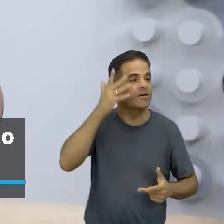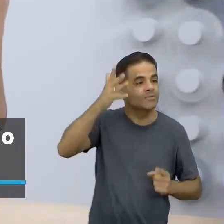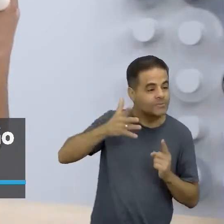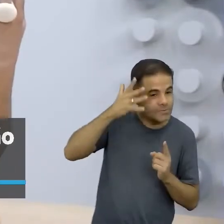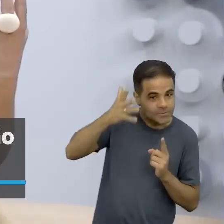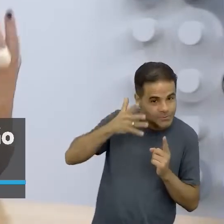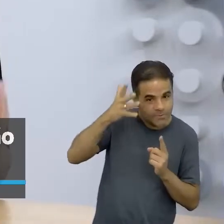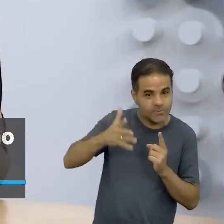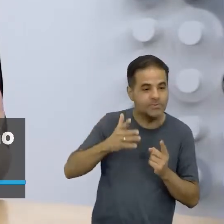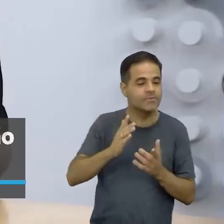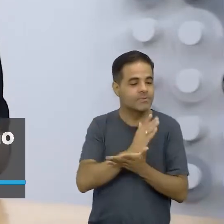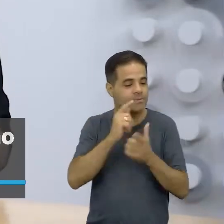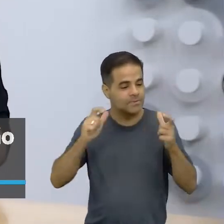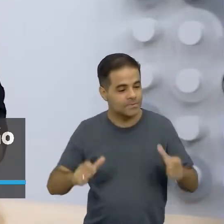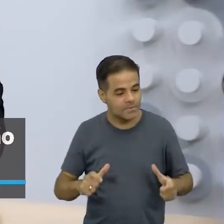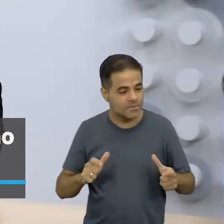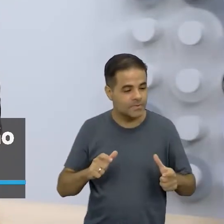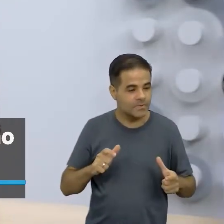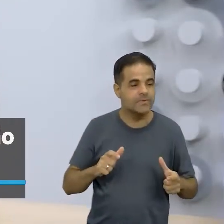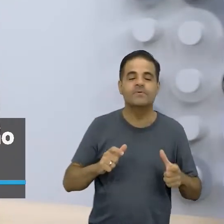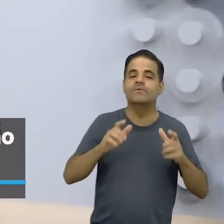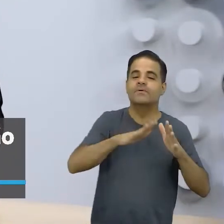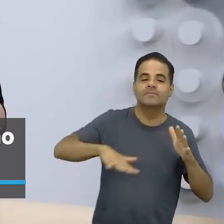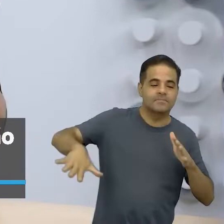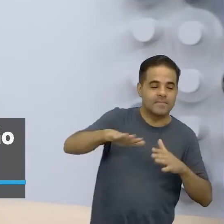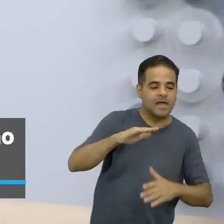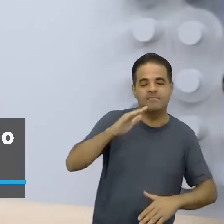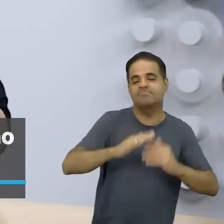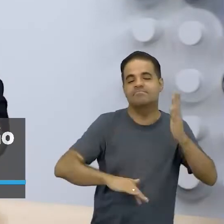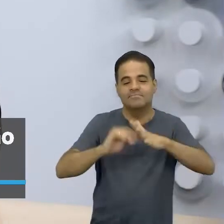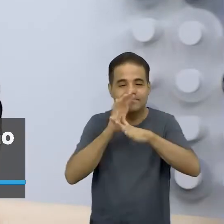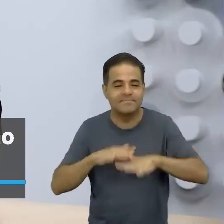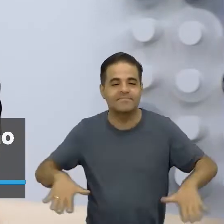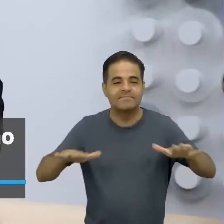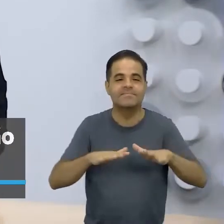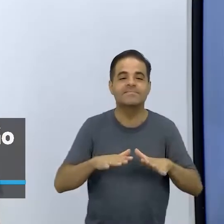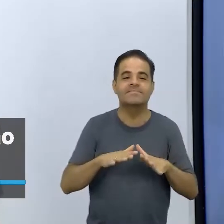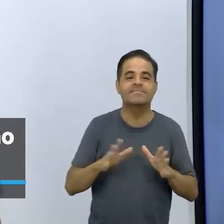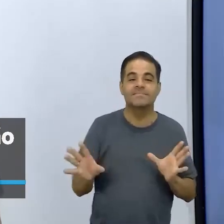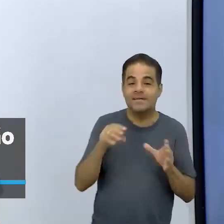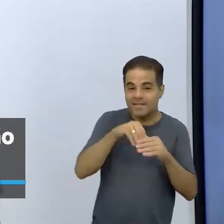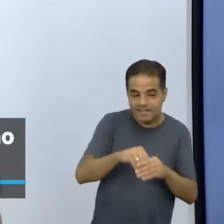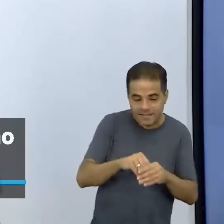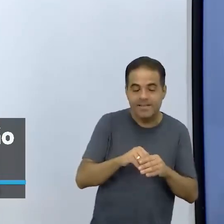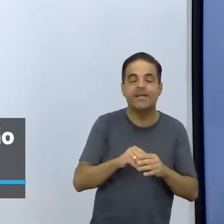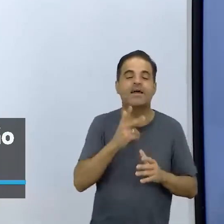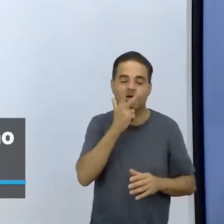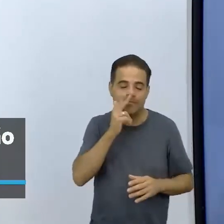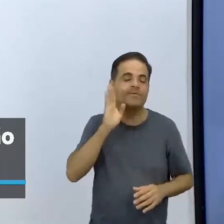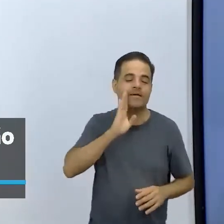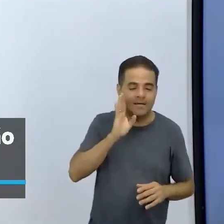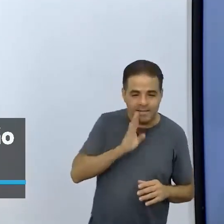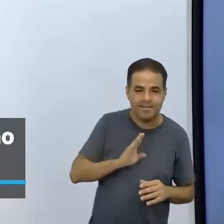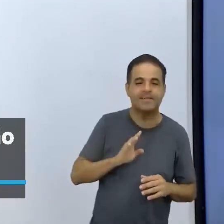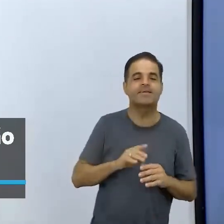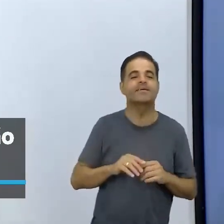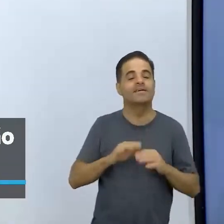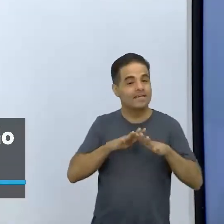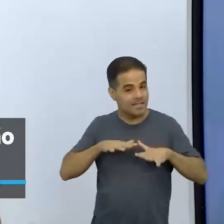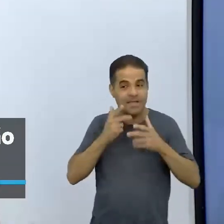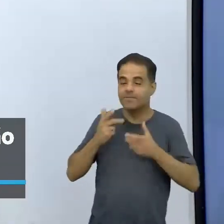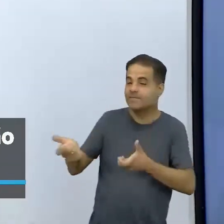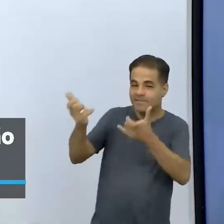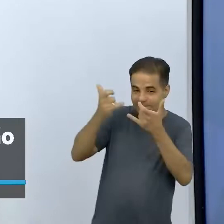discurso e do lugar que ele ocupa naquele momento. Né? Tudo está integrado. E o que eu acho legal que no programa, que o professor